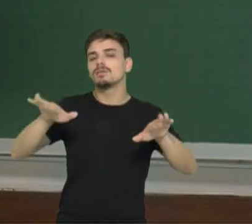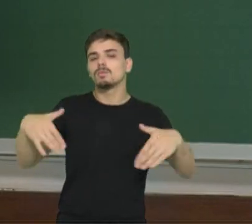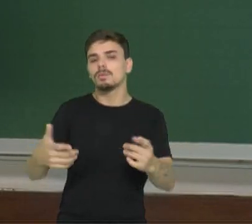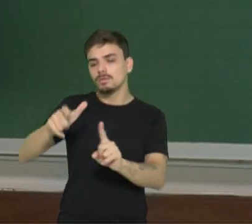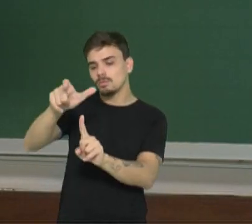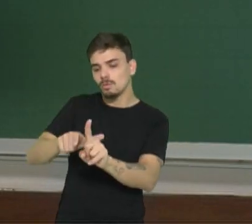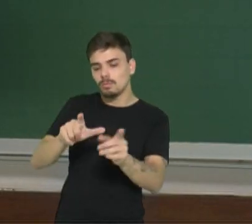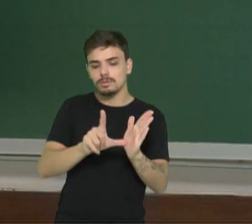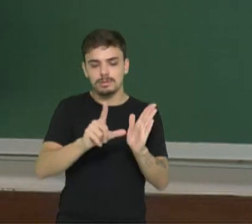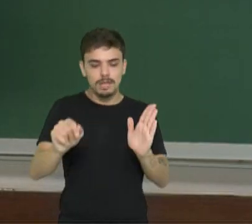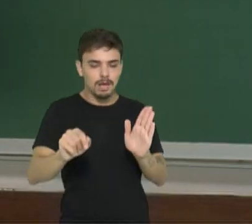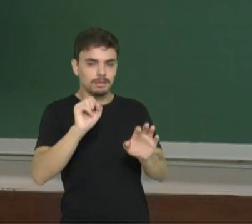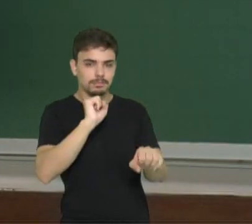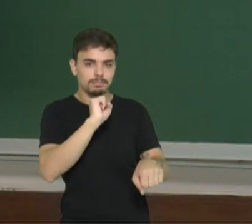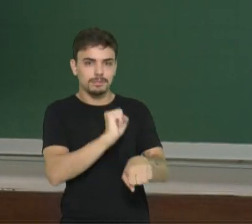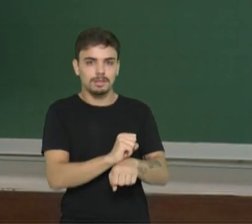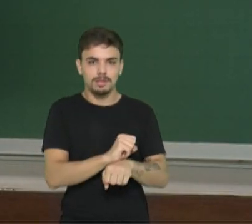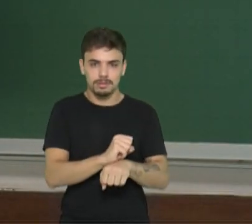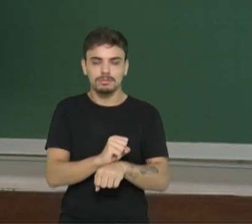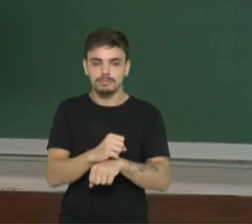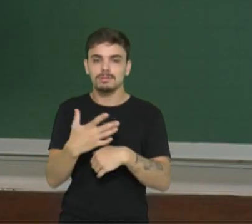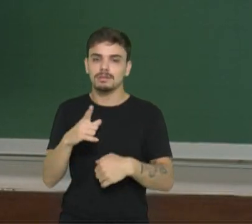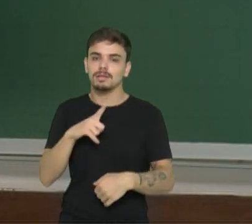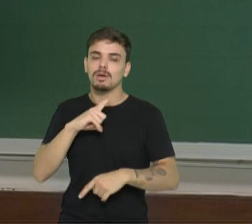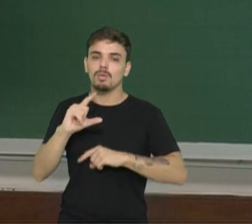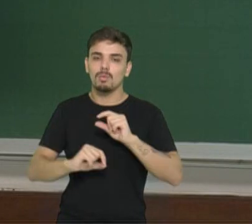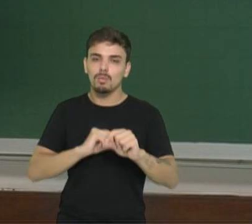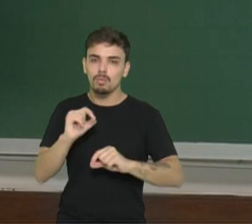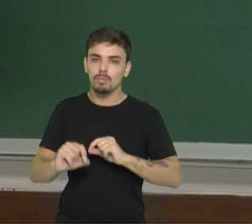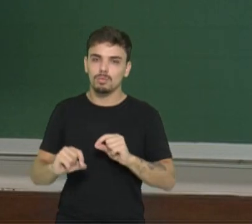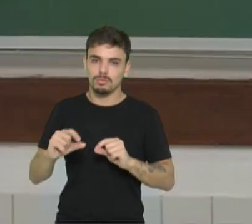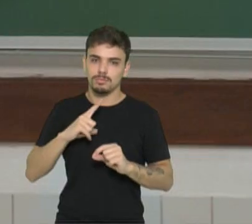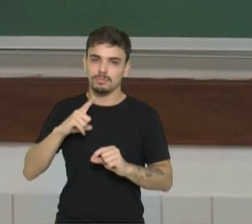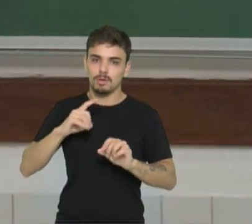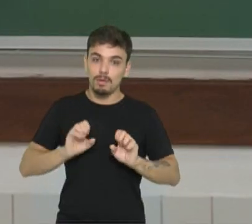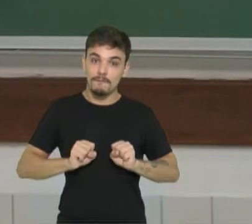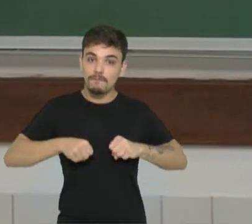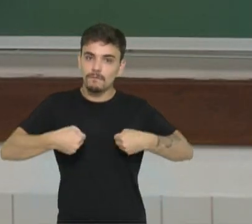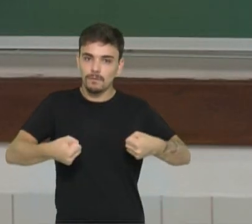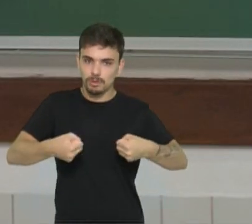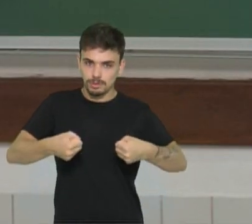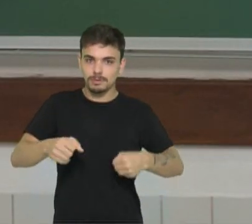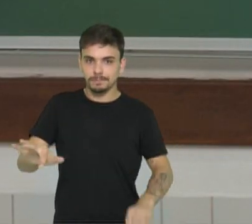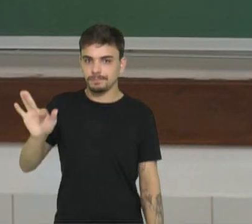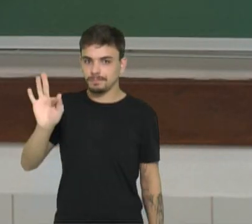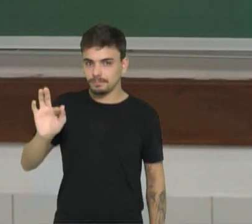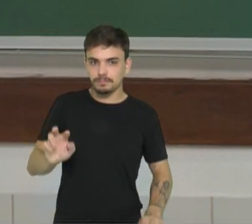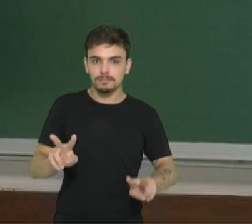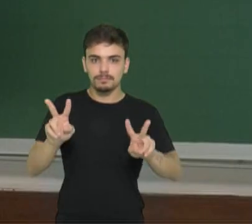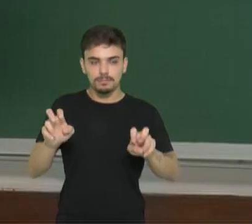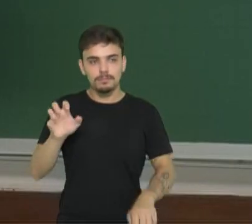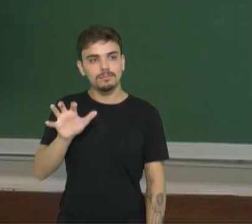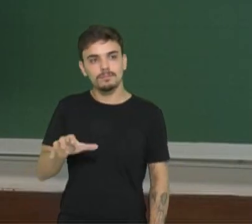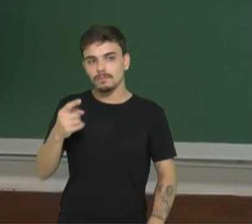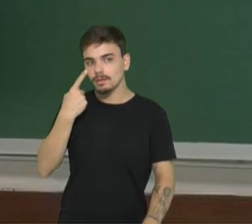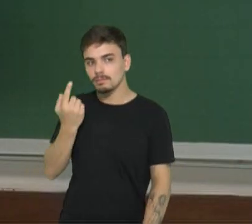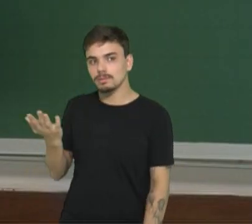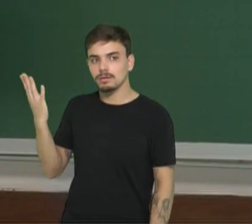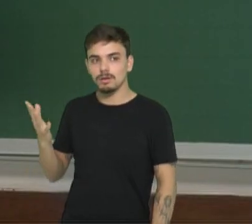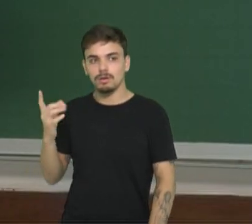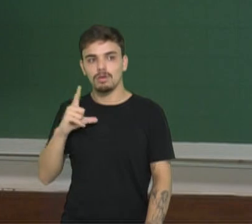se movimentar? Quando tem uma força aplicada sobre ele, tá? E aqui, só por curiosidade, o resto